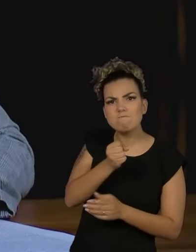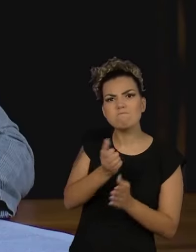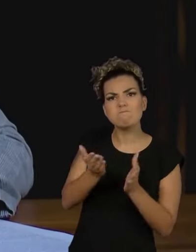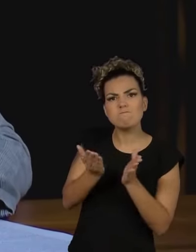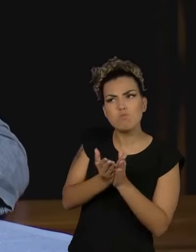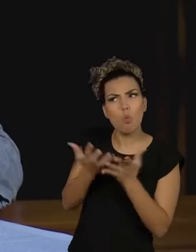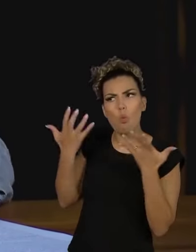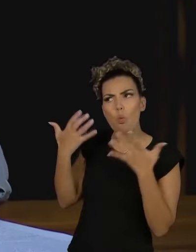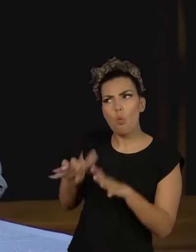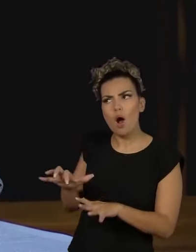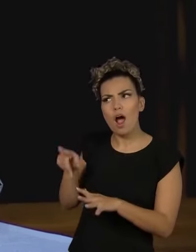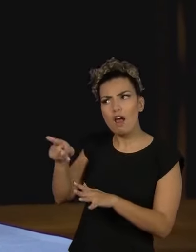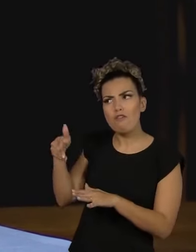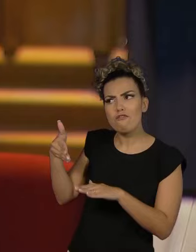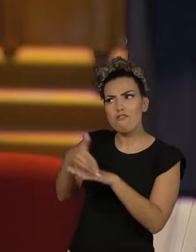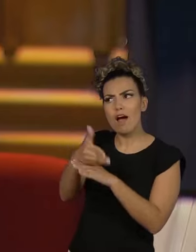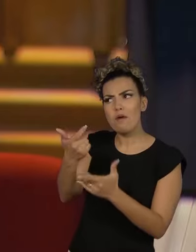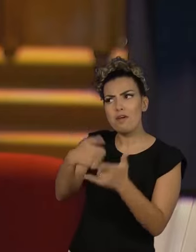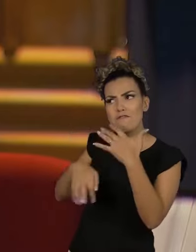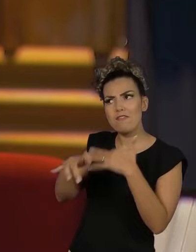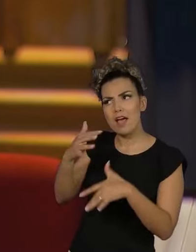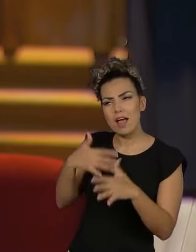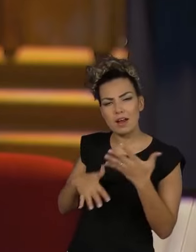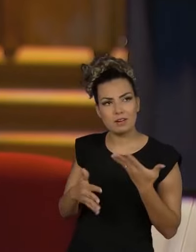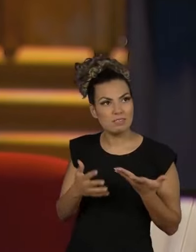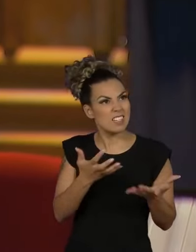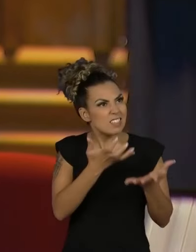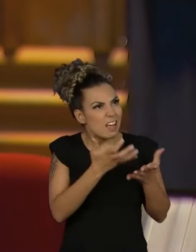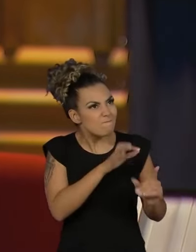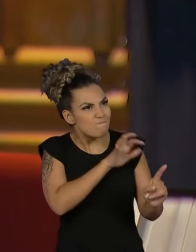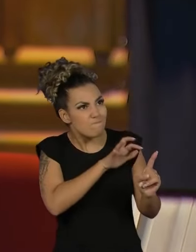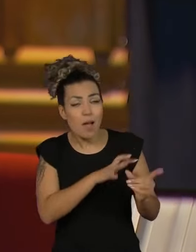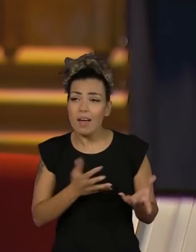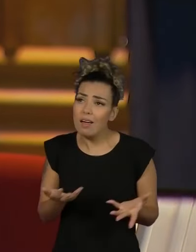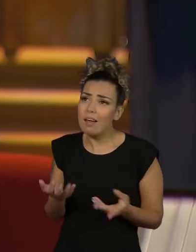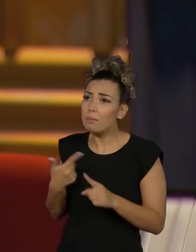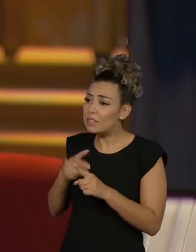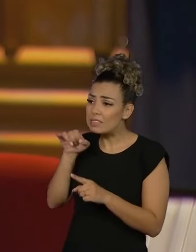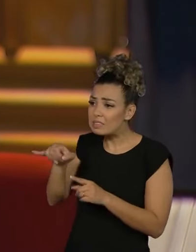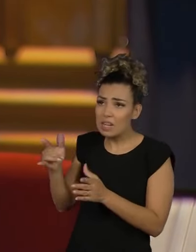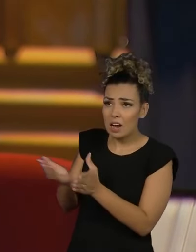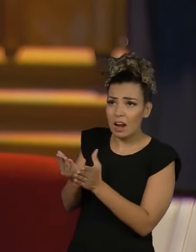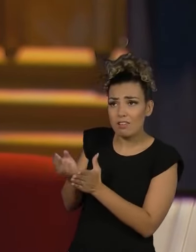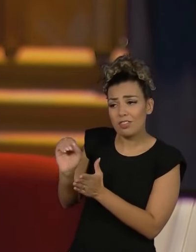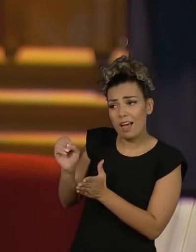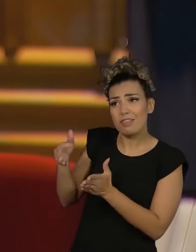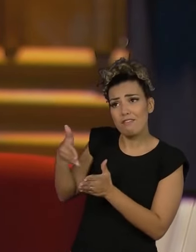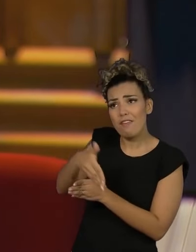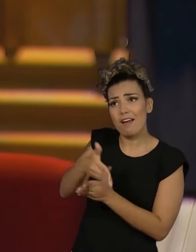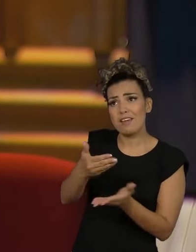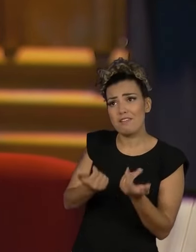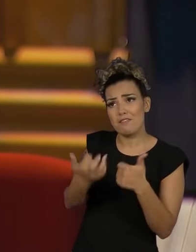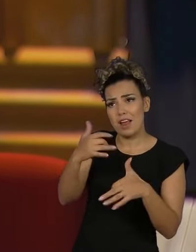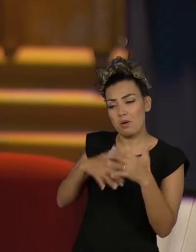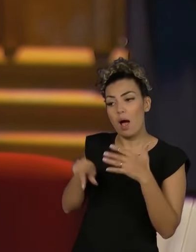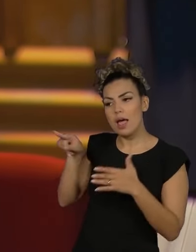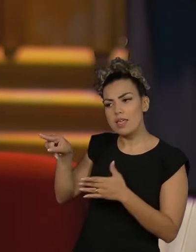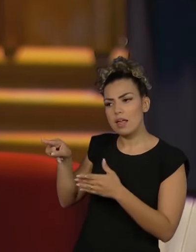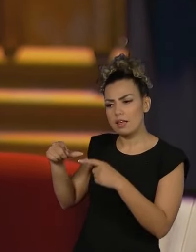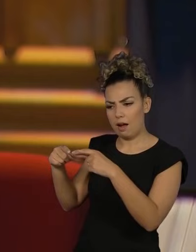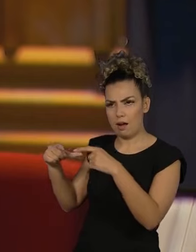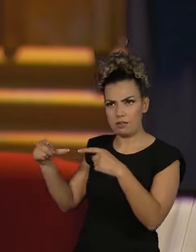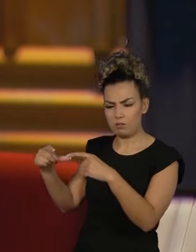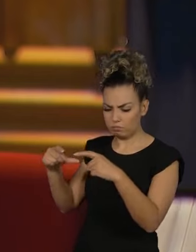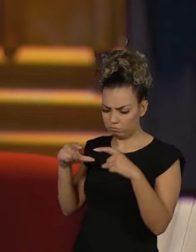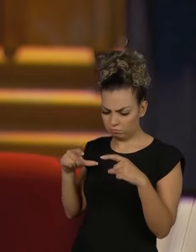Convencê-lo imediatamente. Porque se ele não se convertesse, ele ia para o inferno. É. E um dia ele me deu um cartão escrito assim: Deus dá ao homem que o